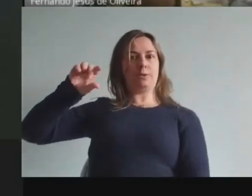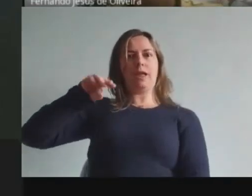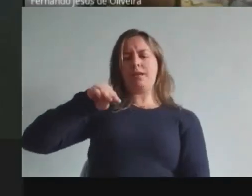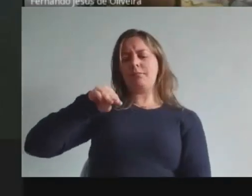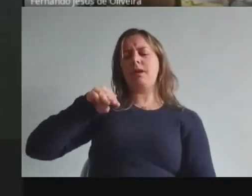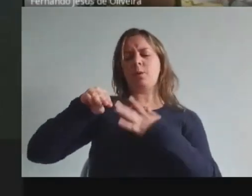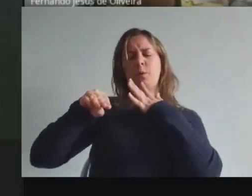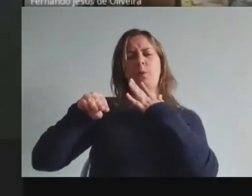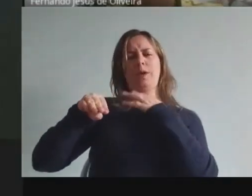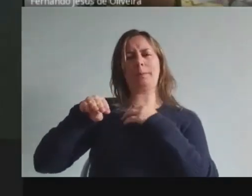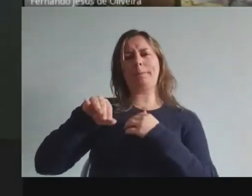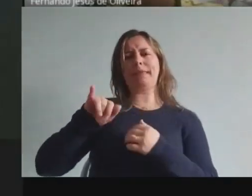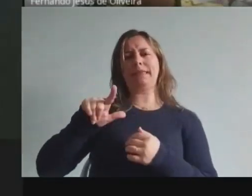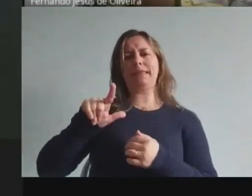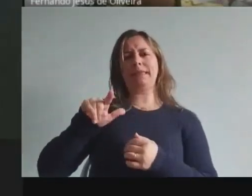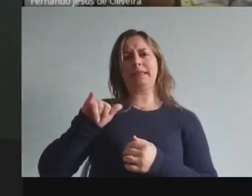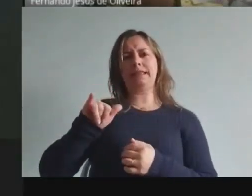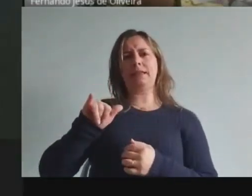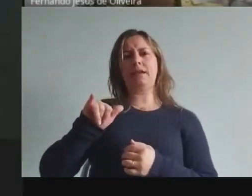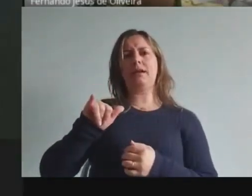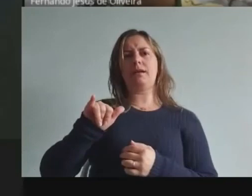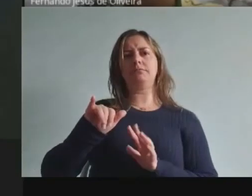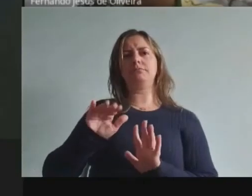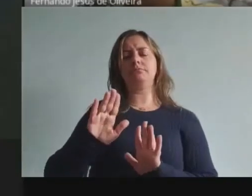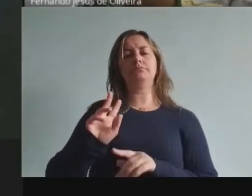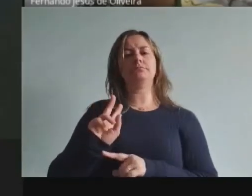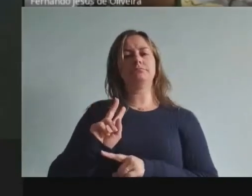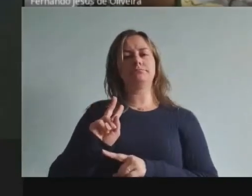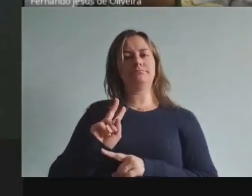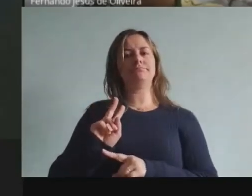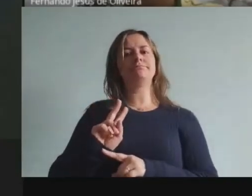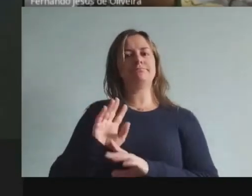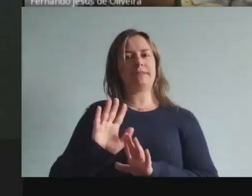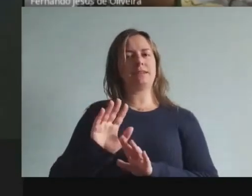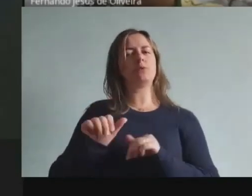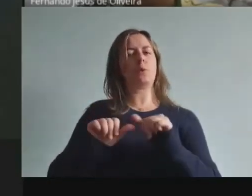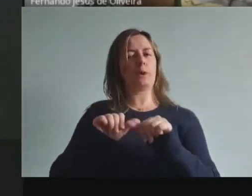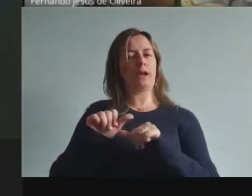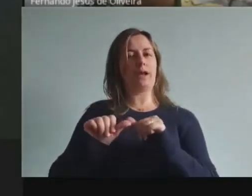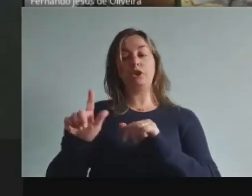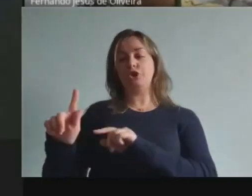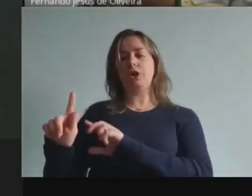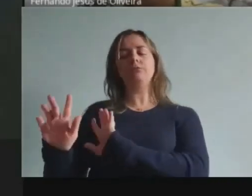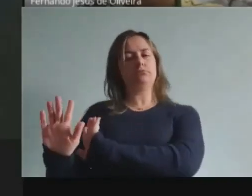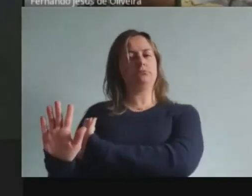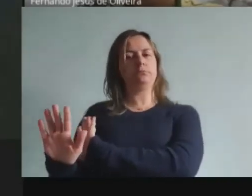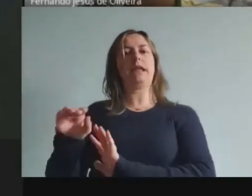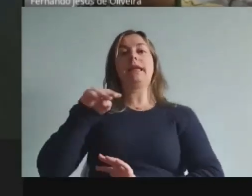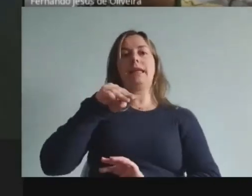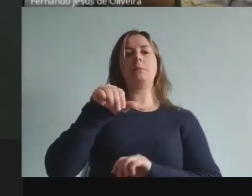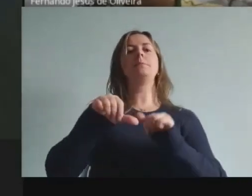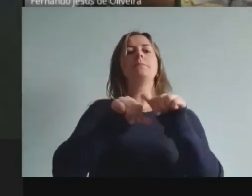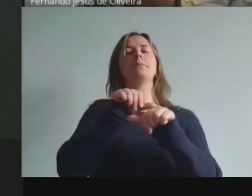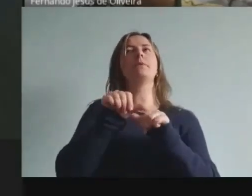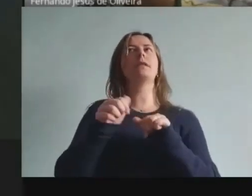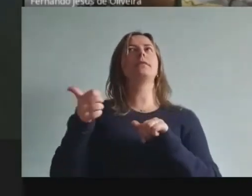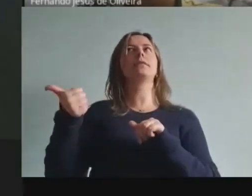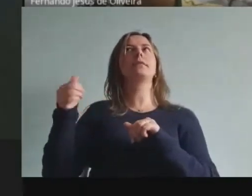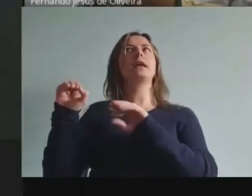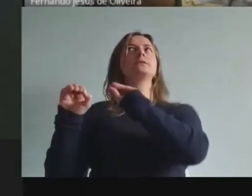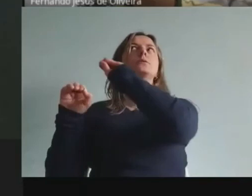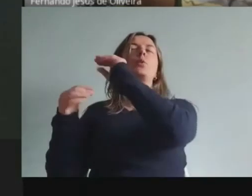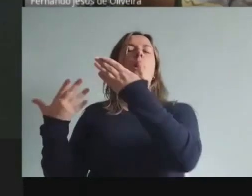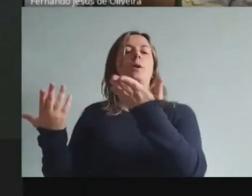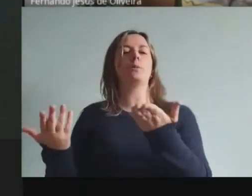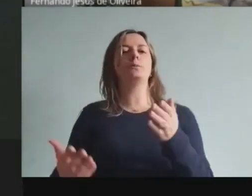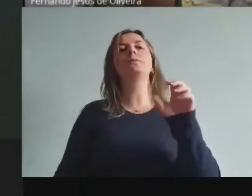do grama. Esse g eu não vou mexer. O que eu vou mexer é trocar esse m pela potência de 10 correspondente a ele, tá? Então,